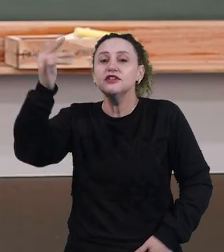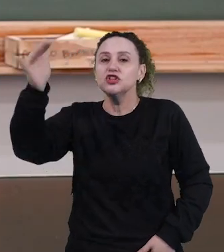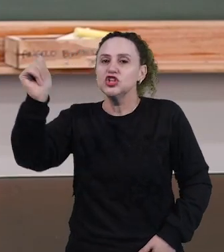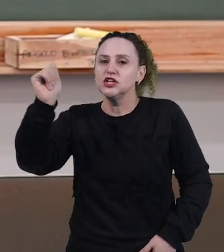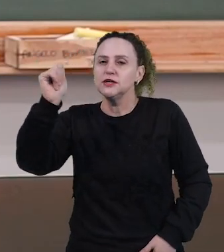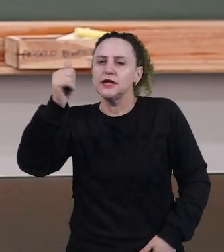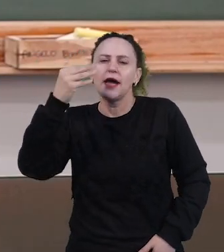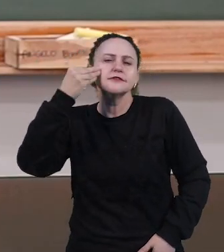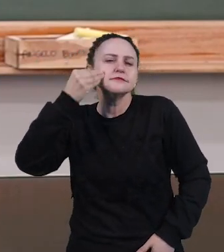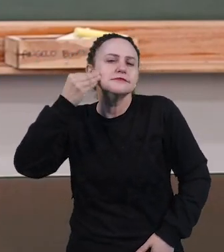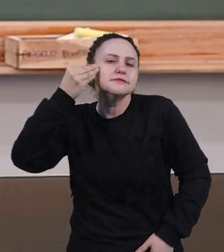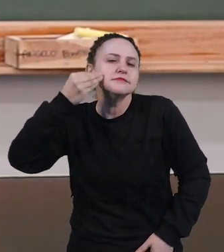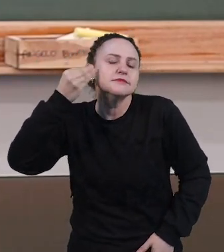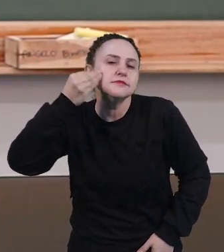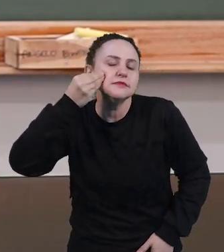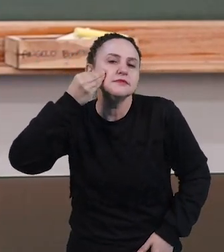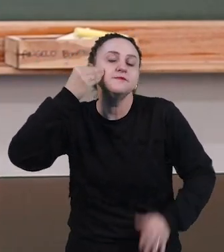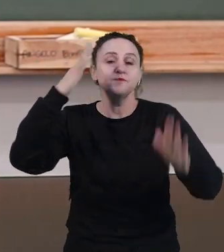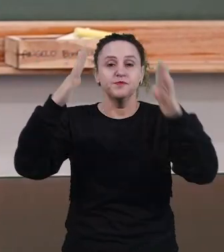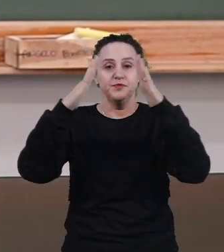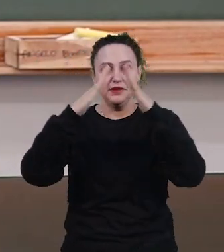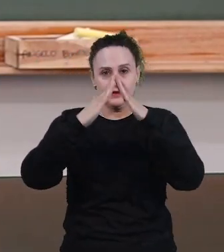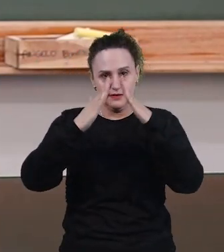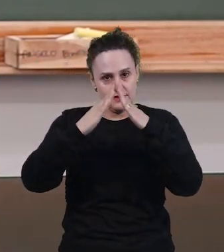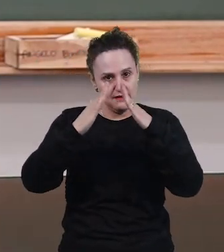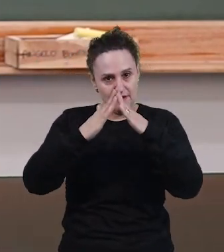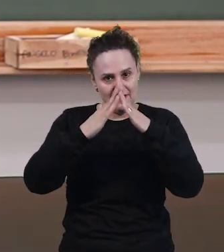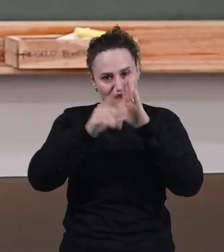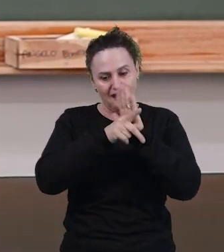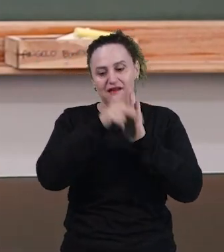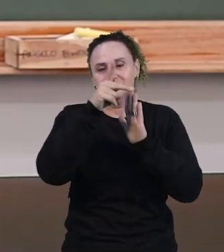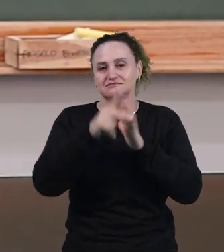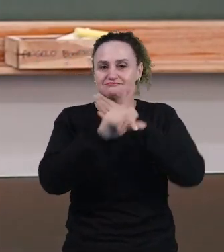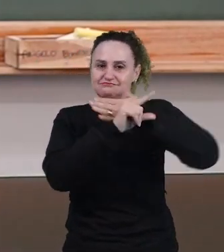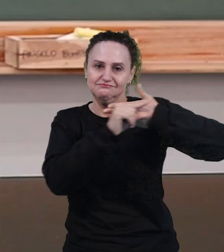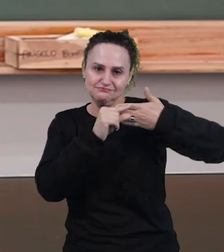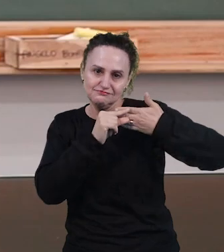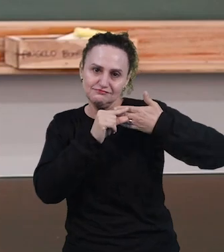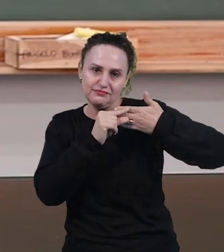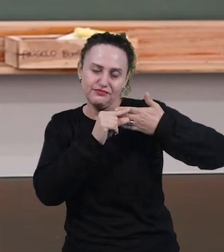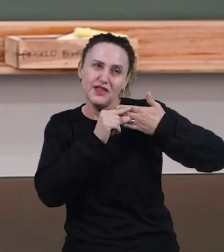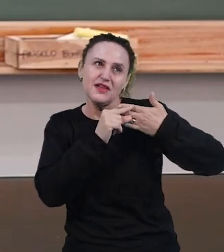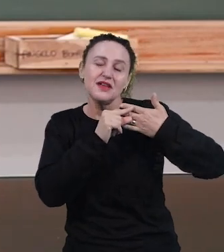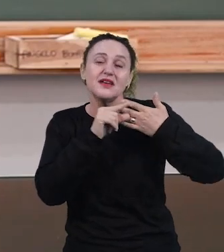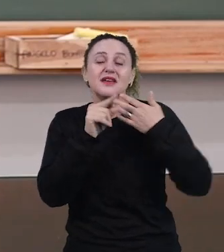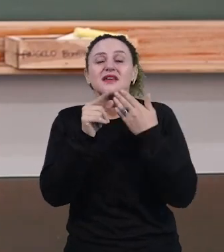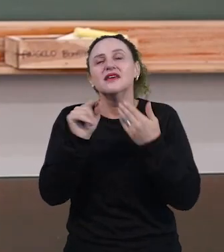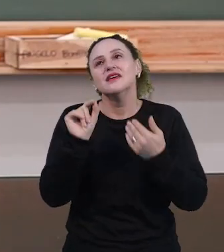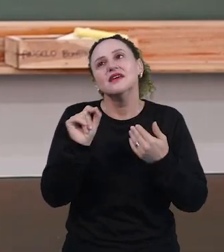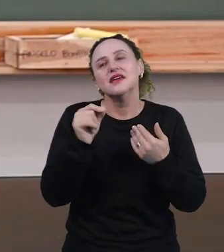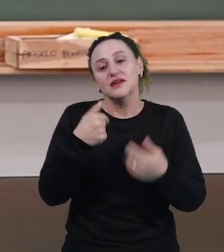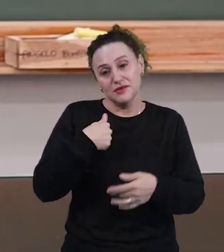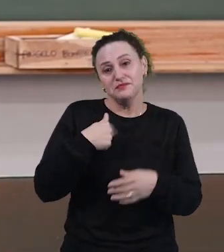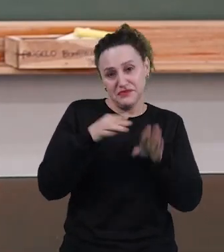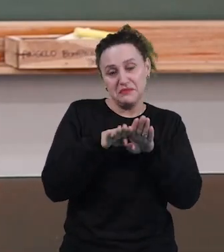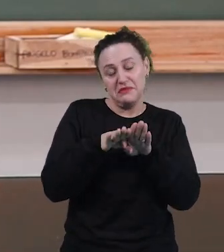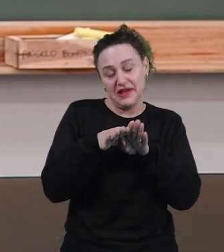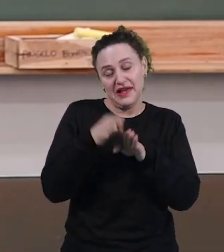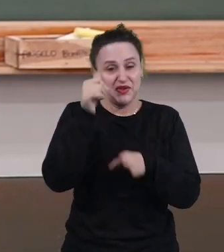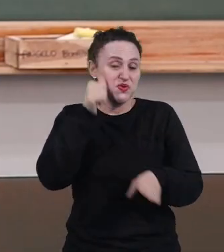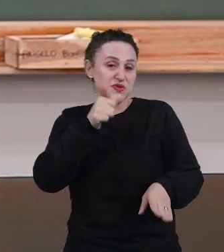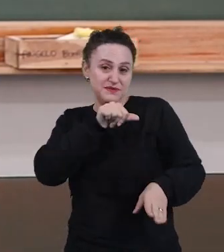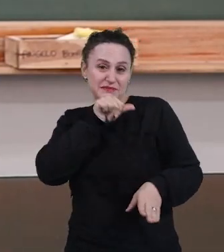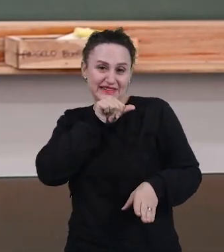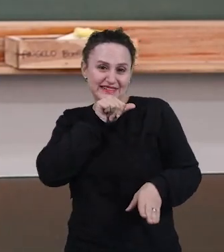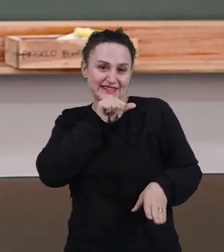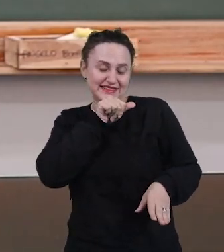casa dele, né? E agora eu posso falar para vocês, porque eu também sou mãe, né? E do quanto a gente acaba mesmo, a gente lê muito sobre